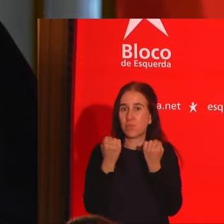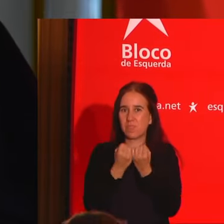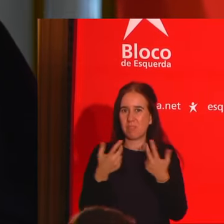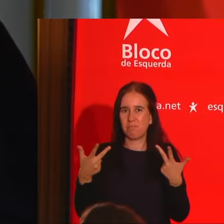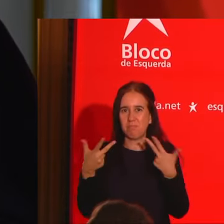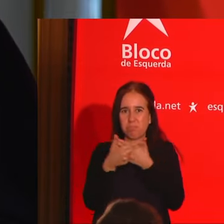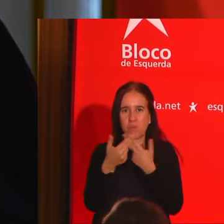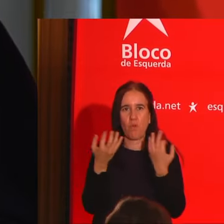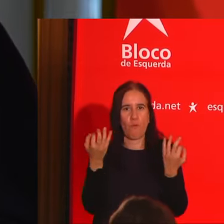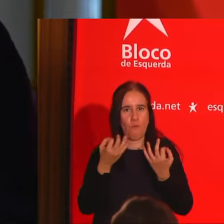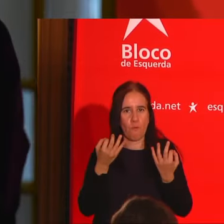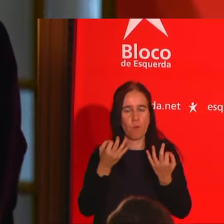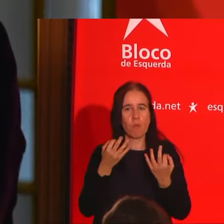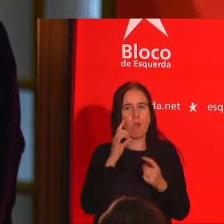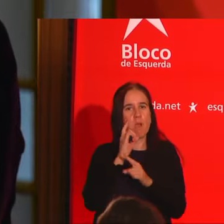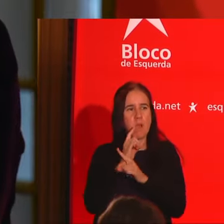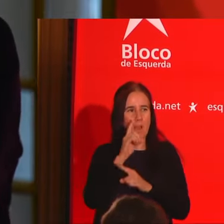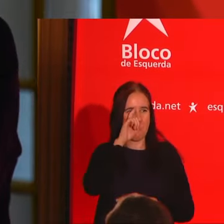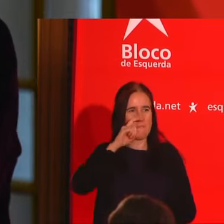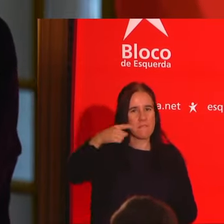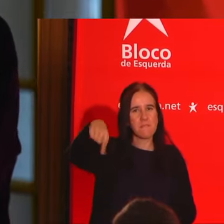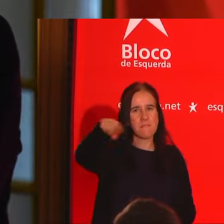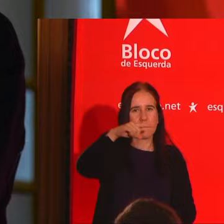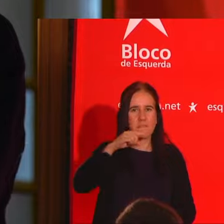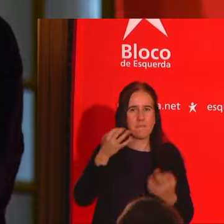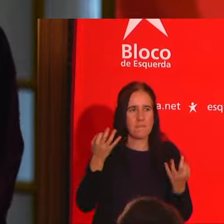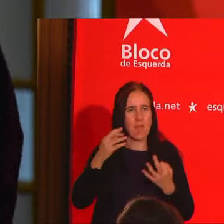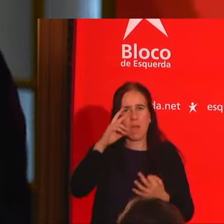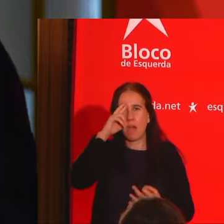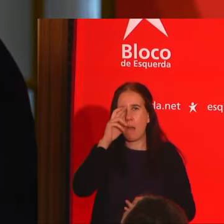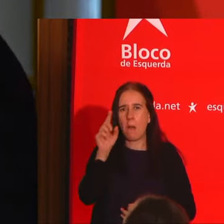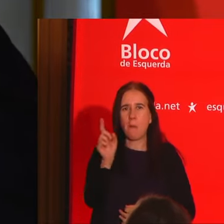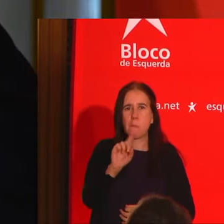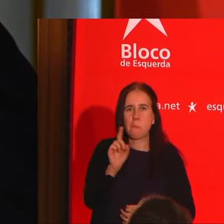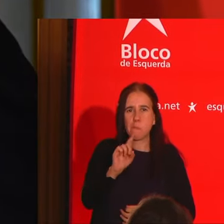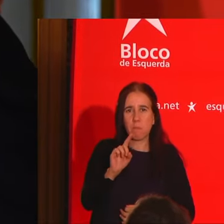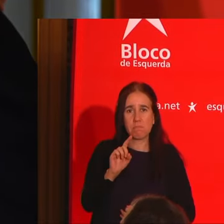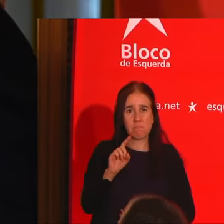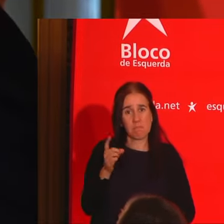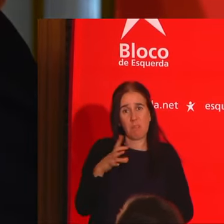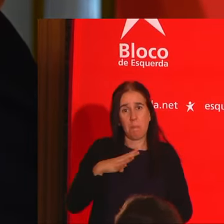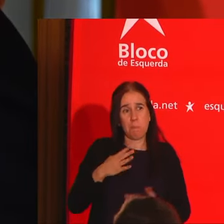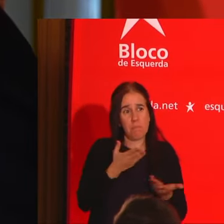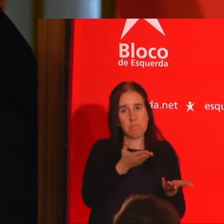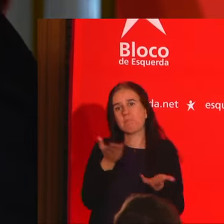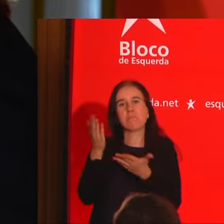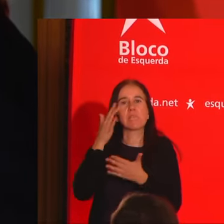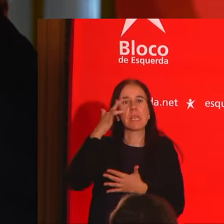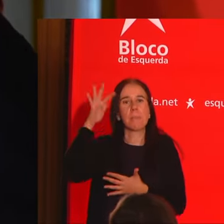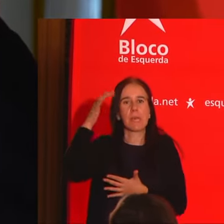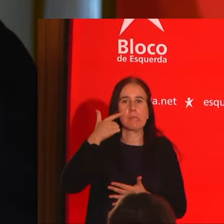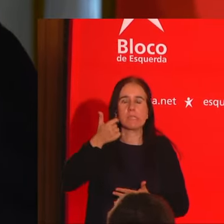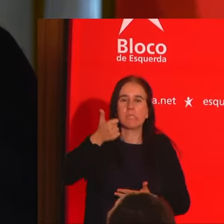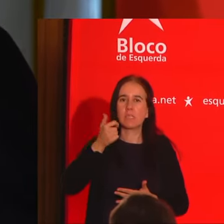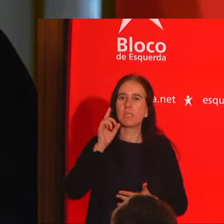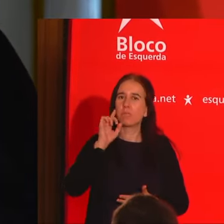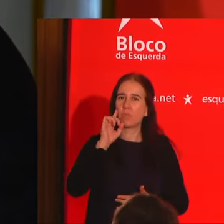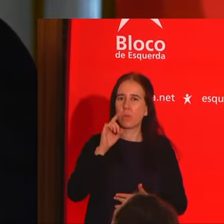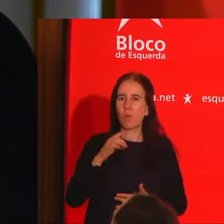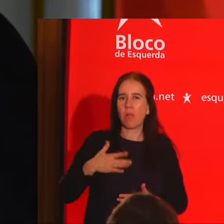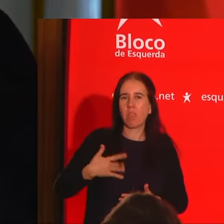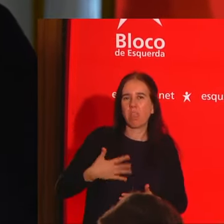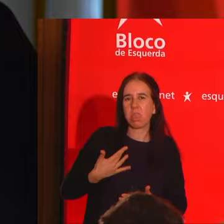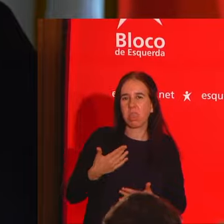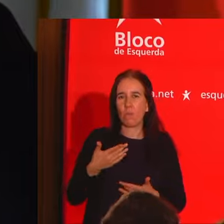cortados. Devem estar lembrados, quem não aguentasse tinha bom remédio, emigrar. Sobretudo era importante não sermos